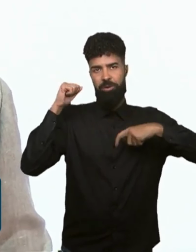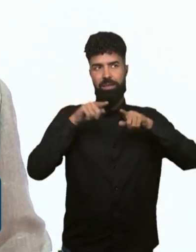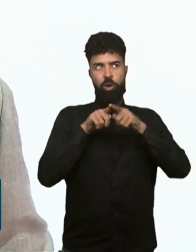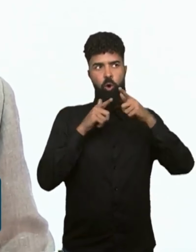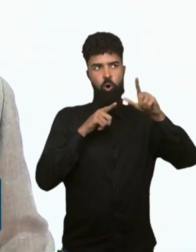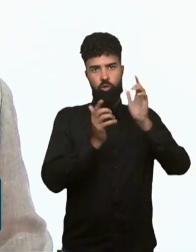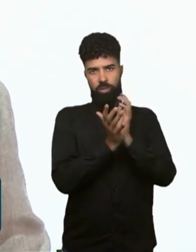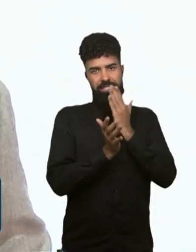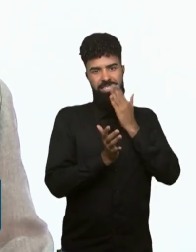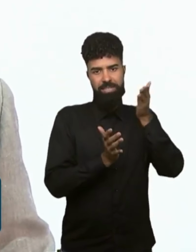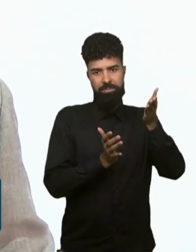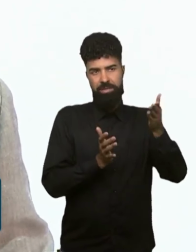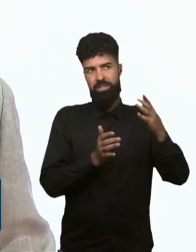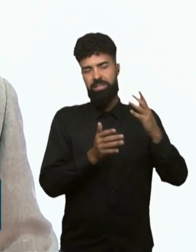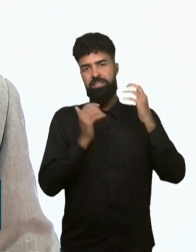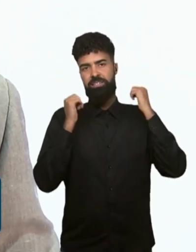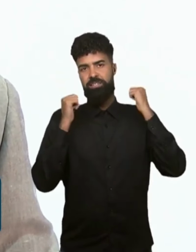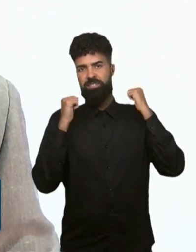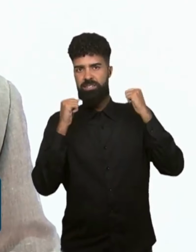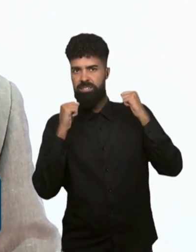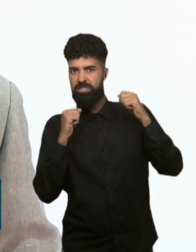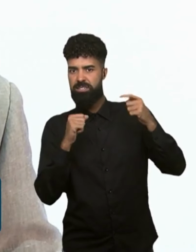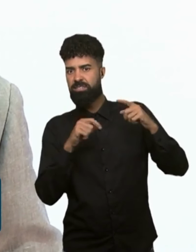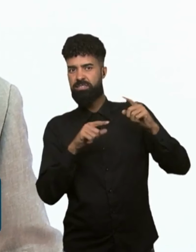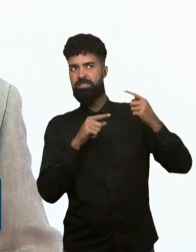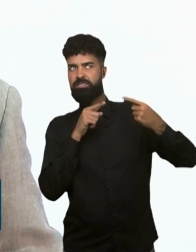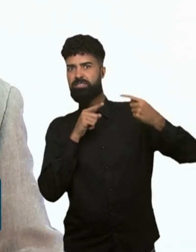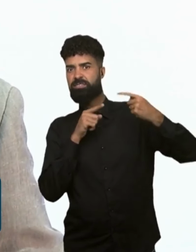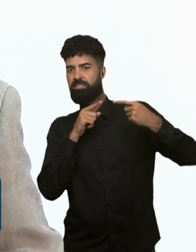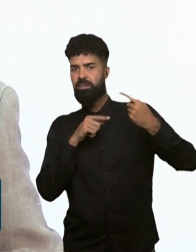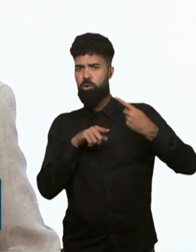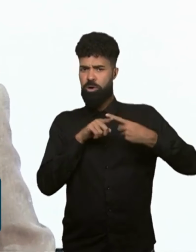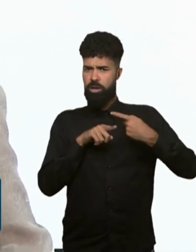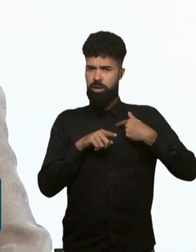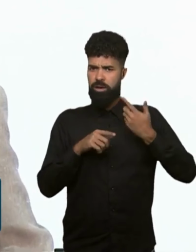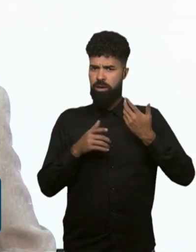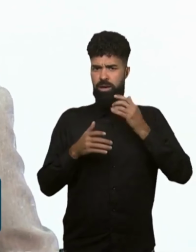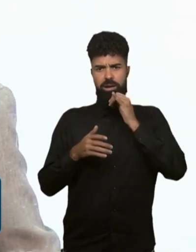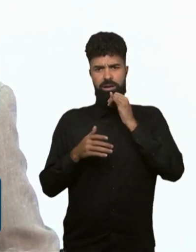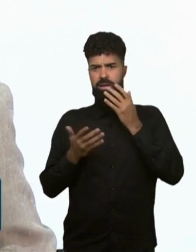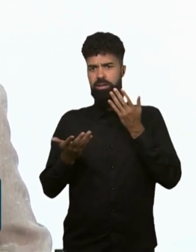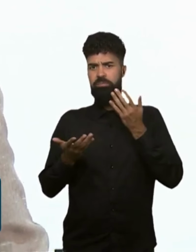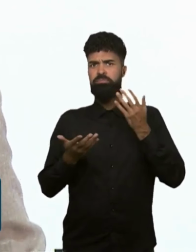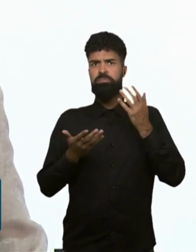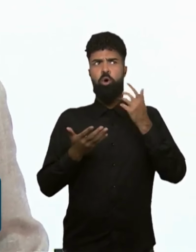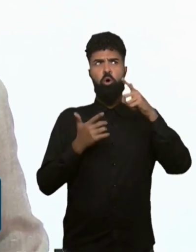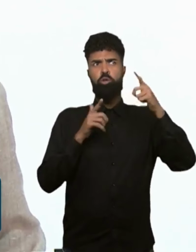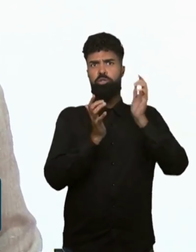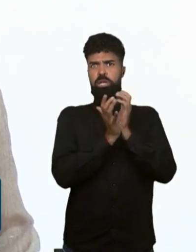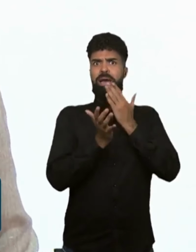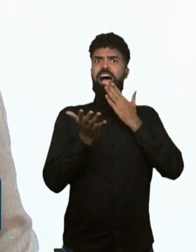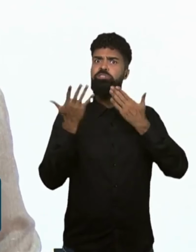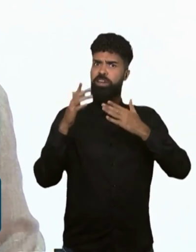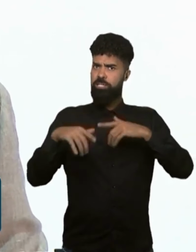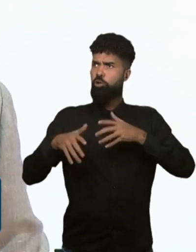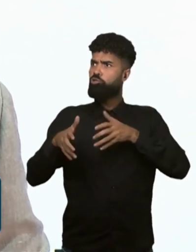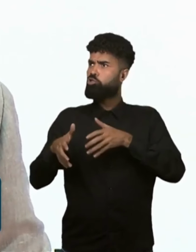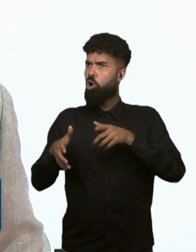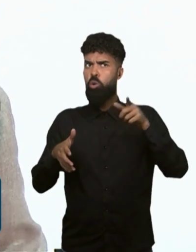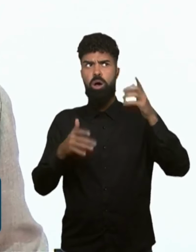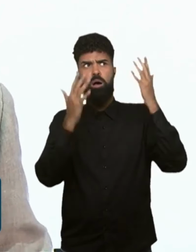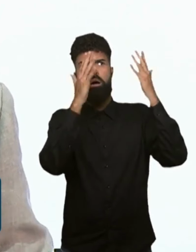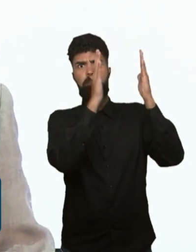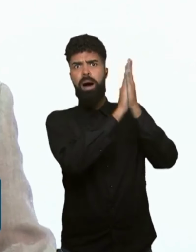outro time. É difícil que outro time bate palmas quando você joga, e